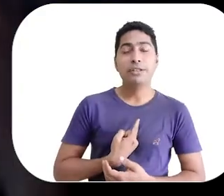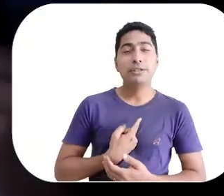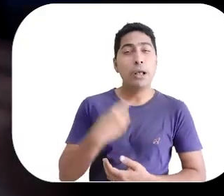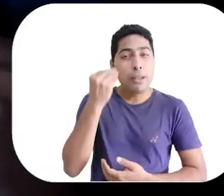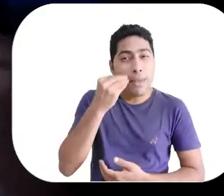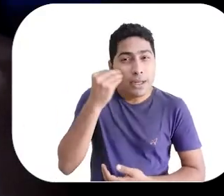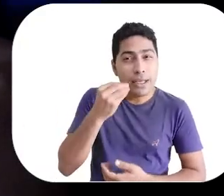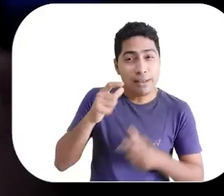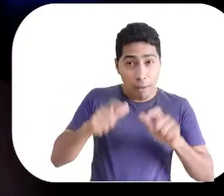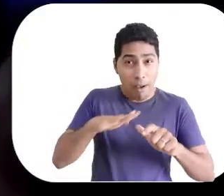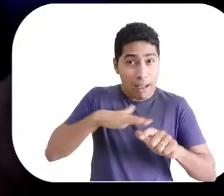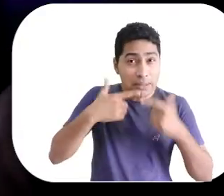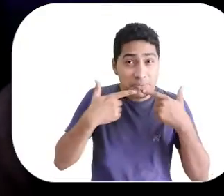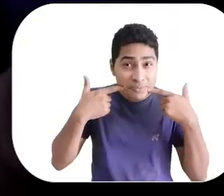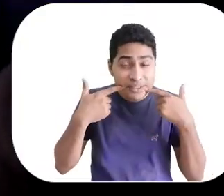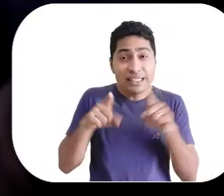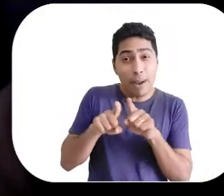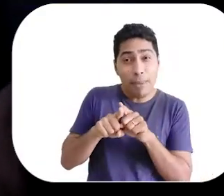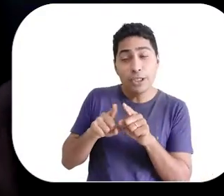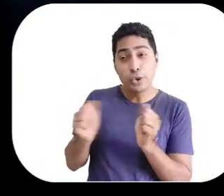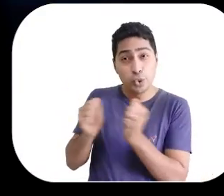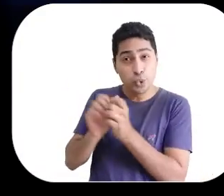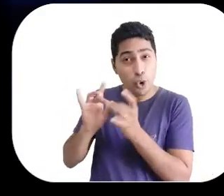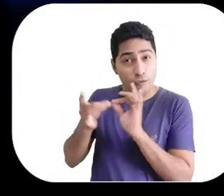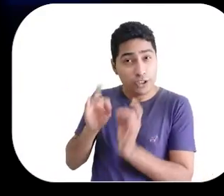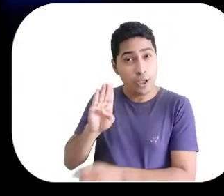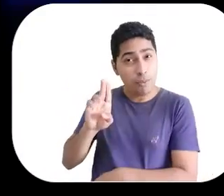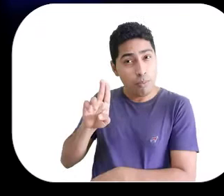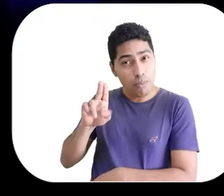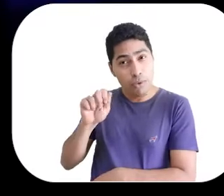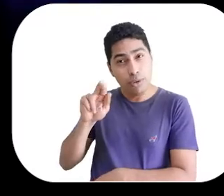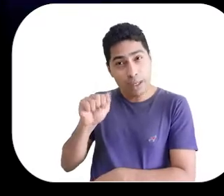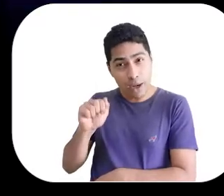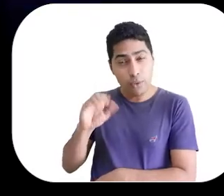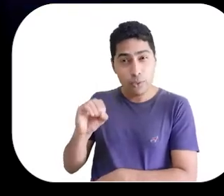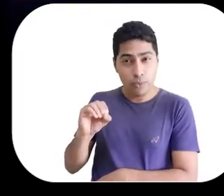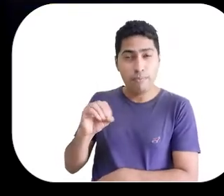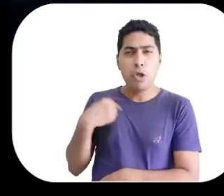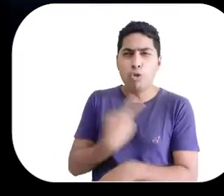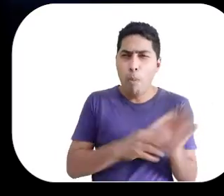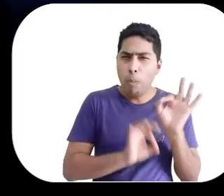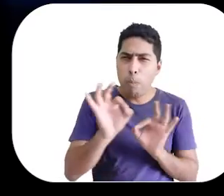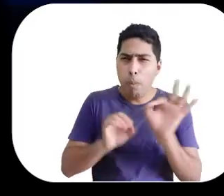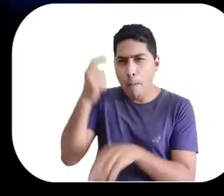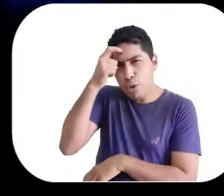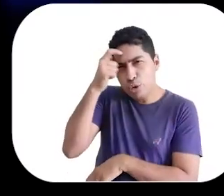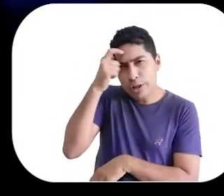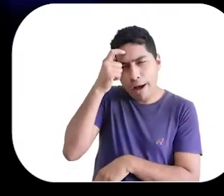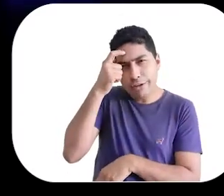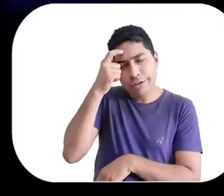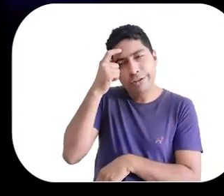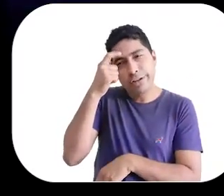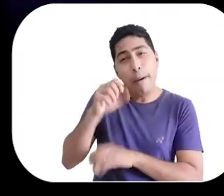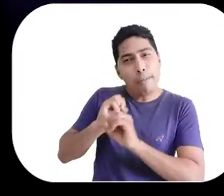dessa experiência da Academia do Riso e pegando o que a gente aprendeu com o Buraco, a gente organizou isso com muita maturidade dentro do